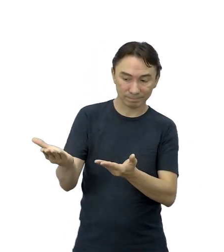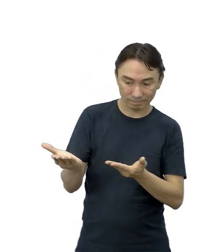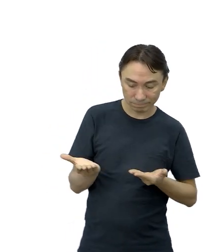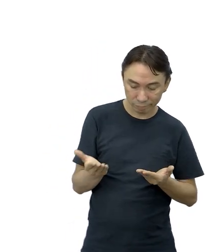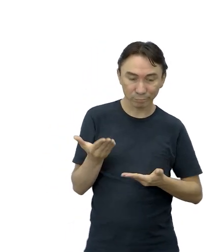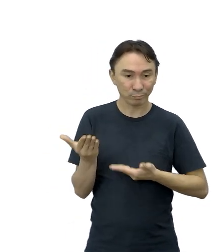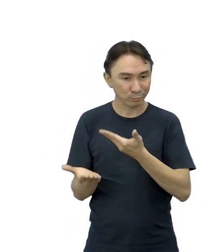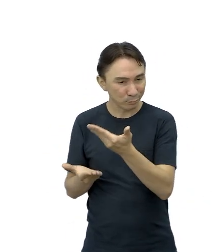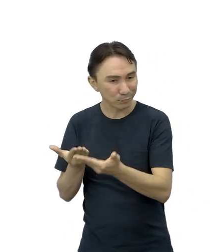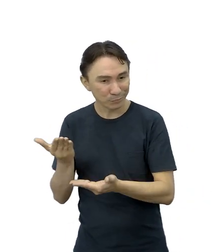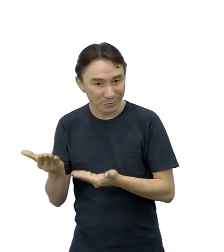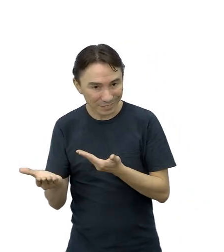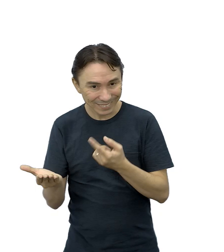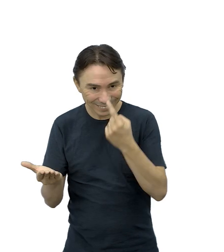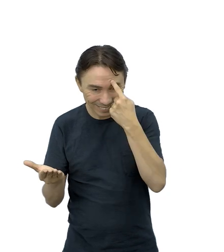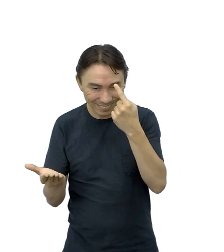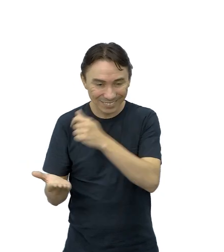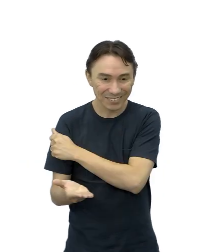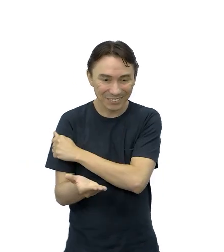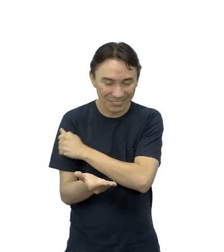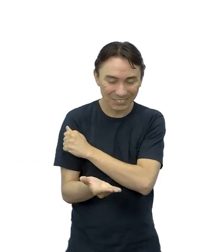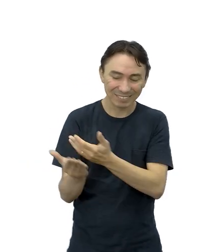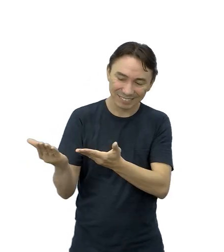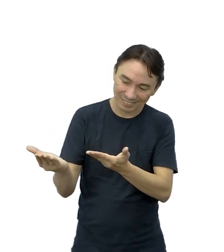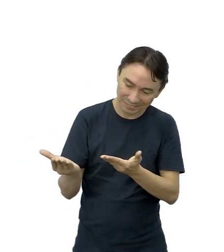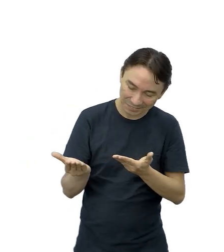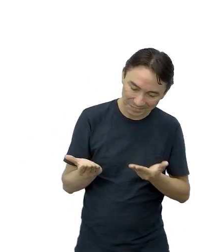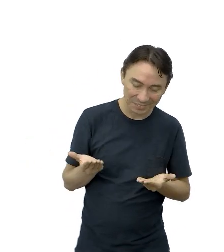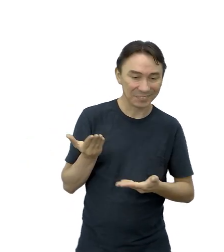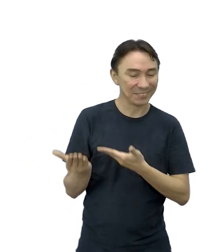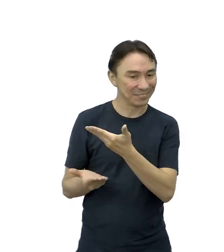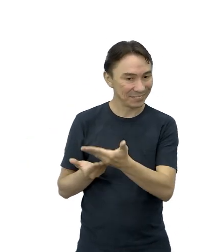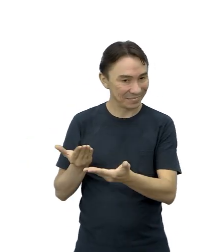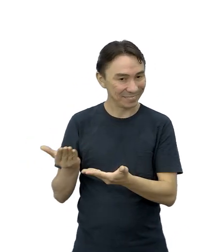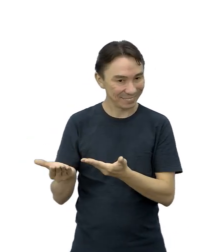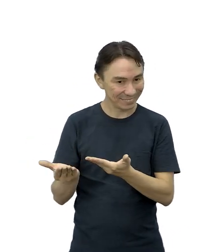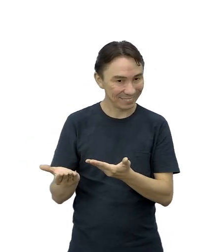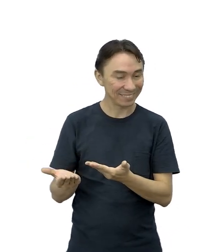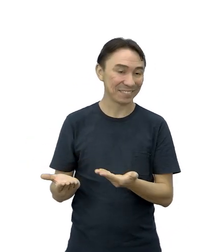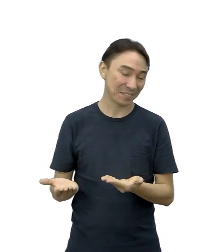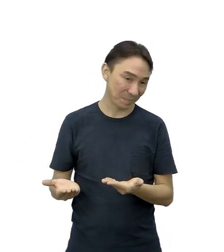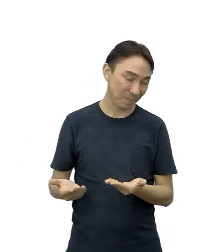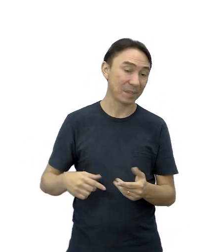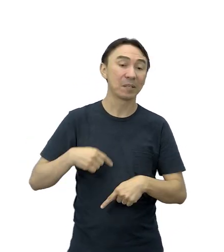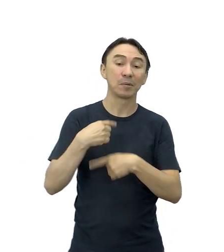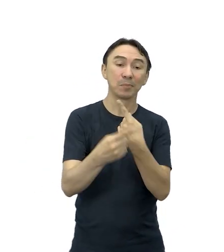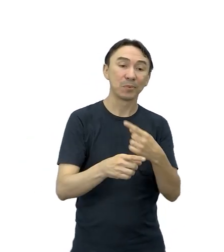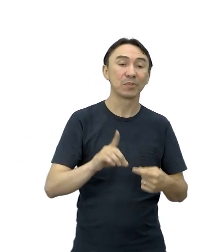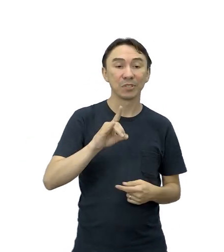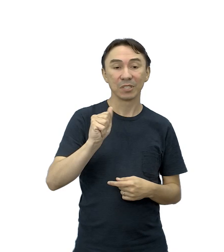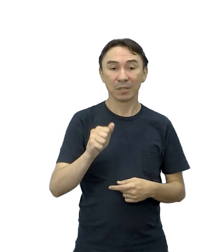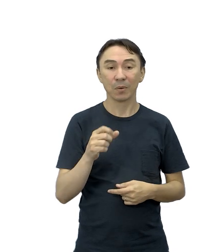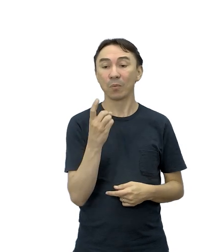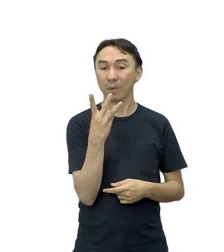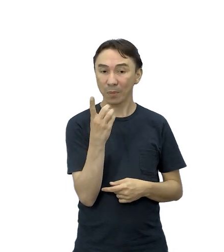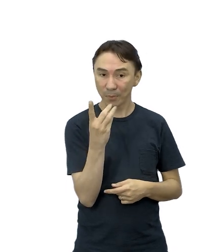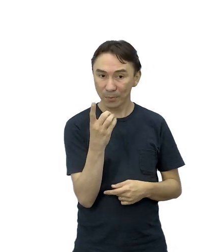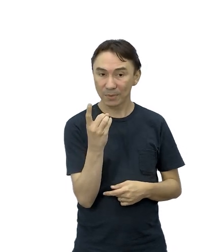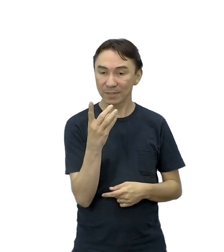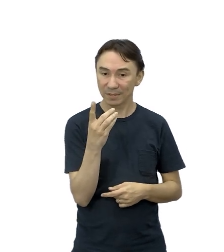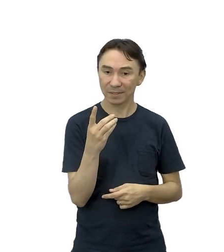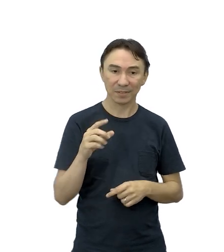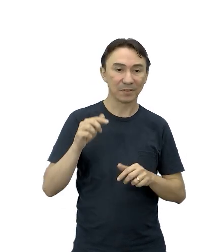de fevereiro, vocês estão fazendo esse trabalho, de 14 de fevereiro a 4 de março